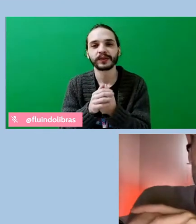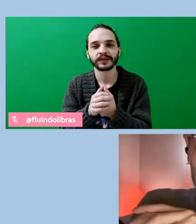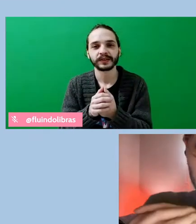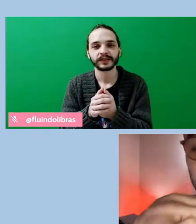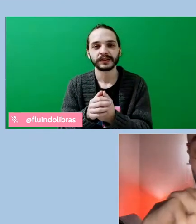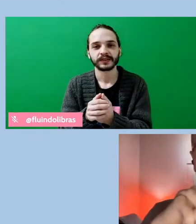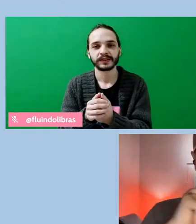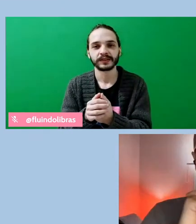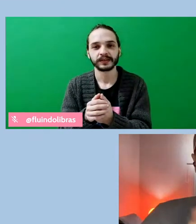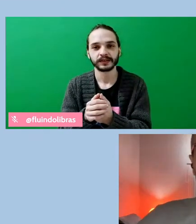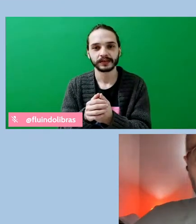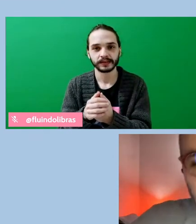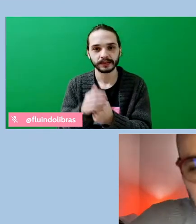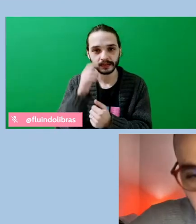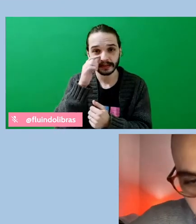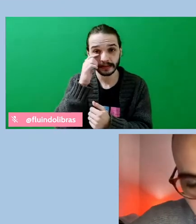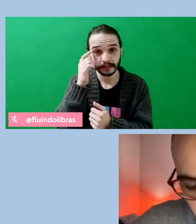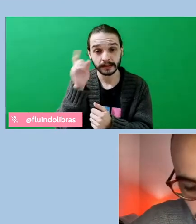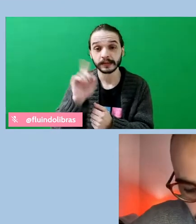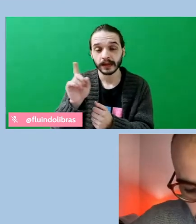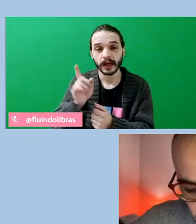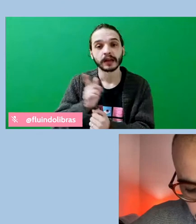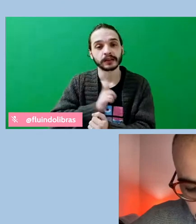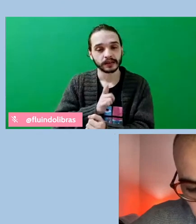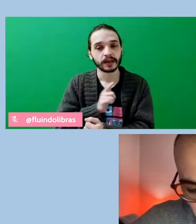Não tá viajando coisa nenhuma, não, muito pelo contrário.